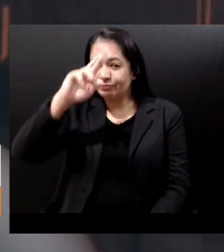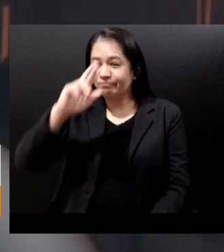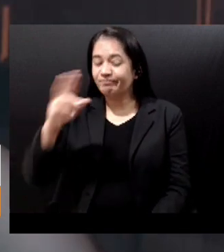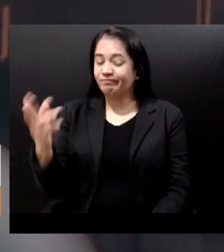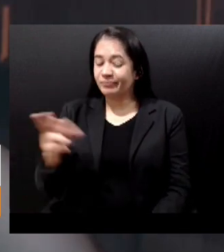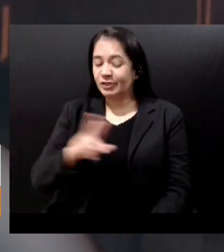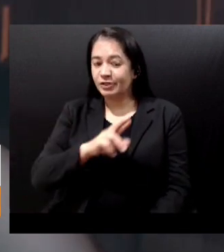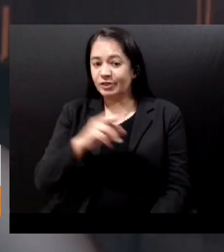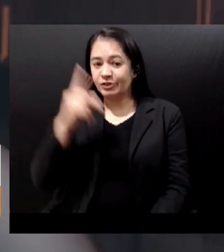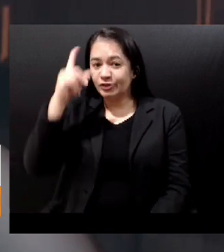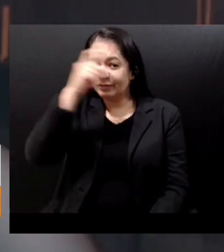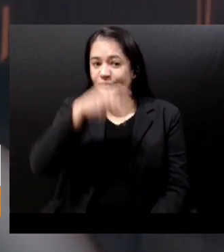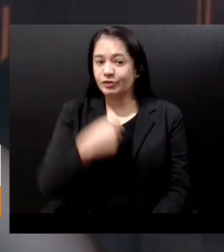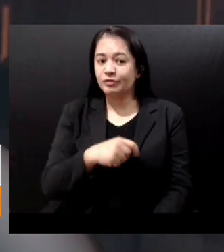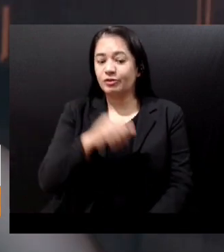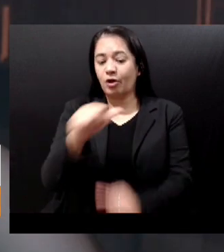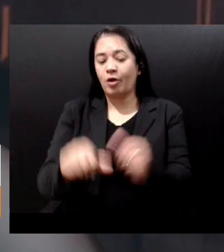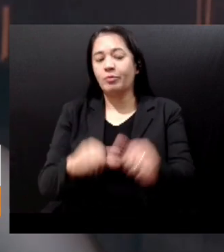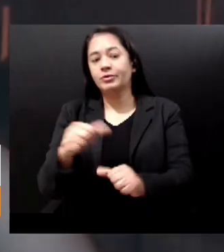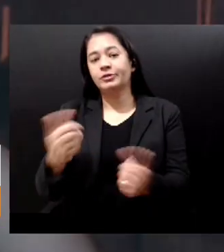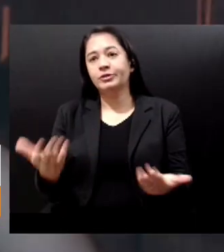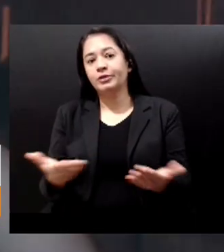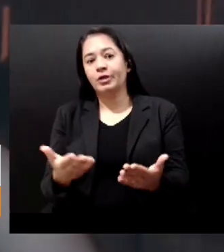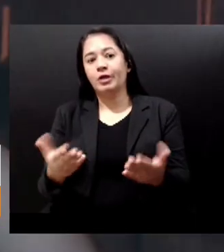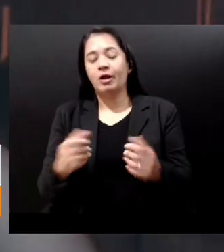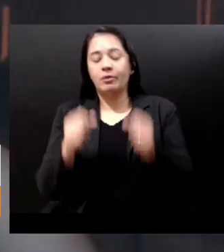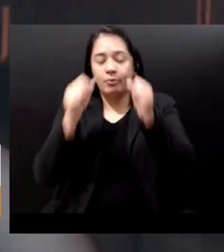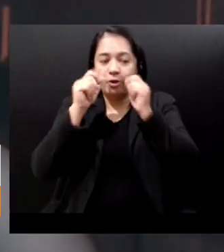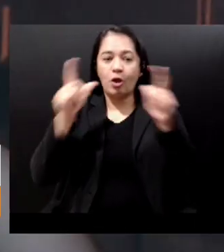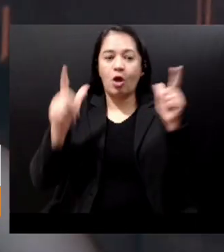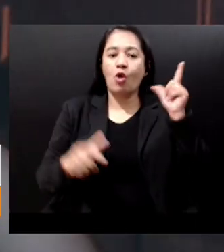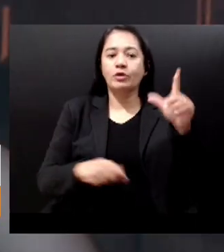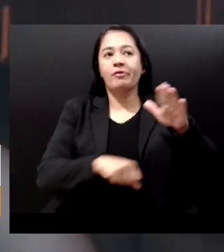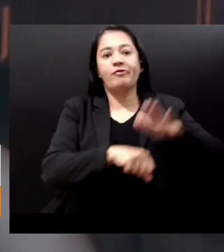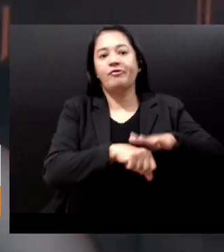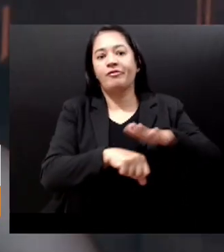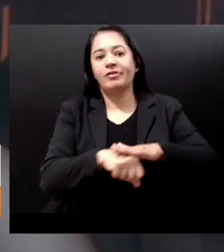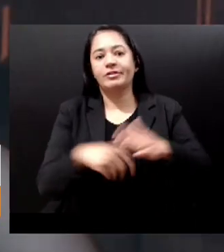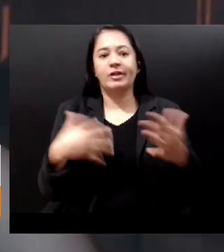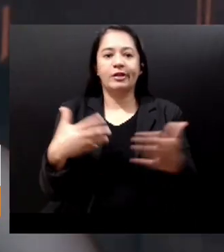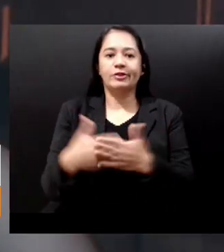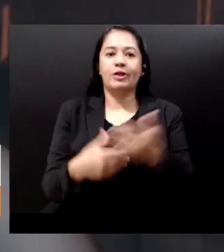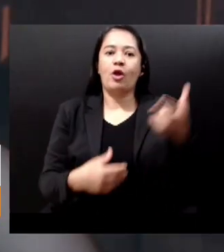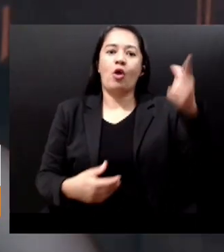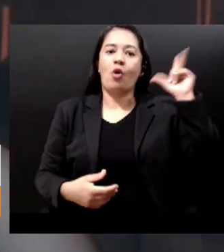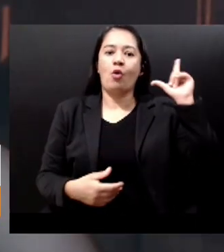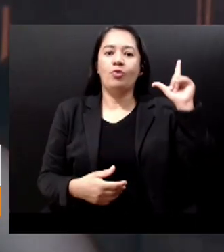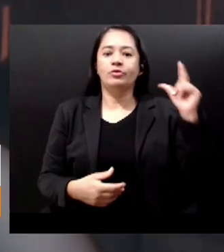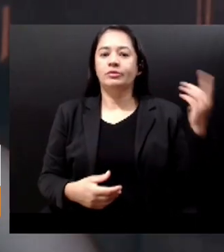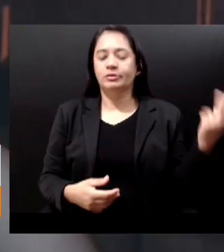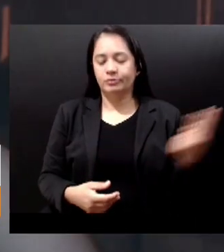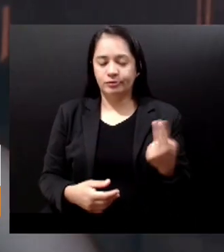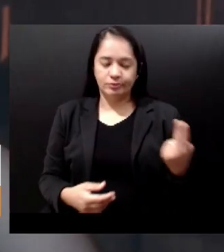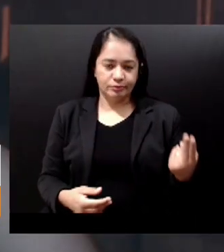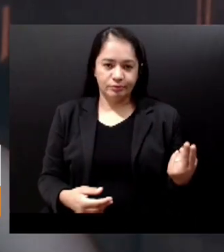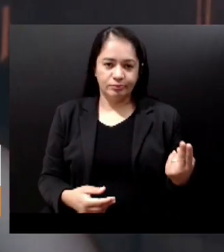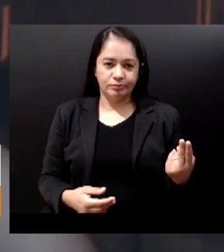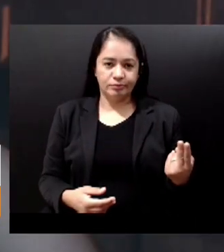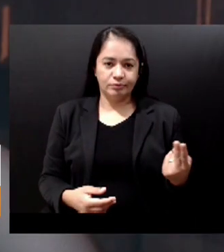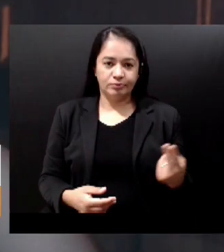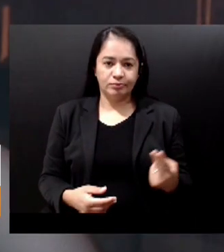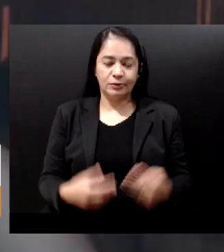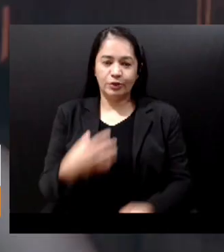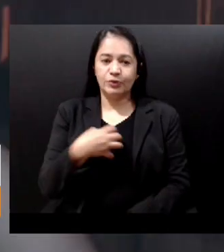vai acordar em determinado dia conseguindo fazer coisas que até o dia anterior a gente não conseguiria. Então eu sinto que essa é uma discussão